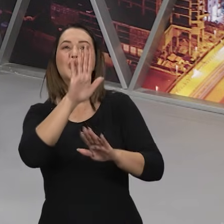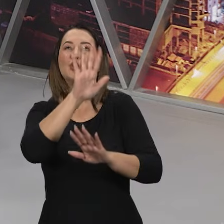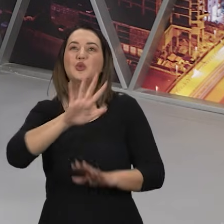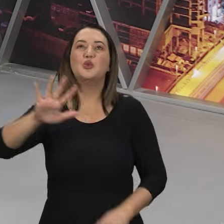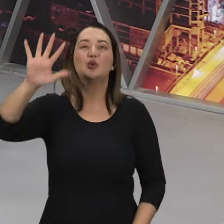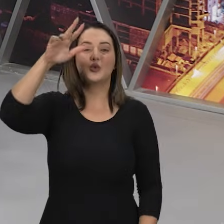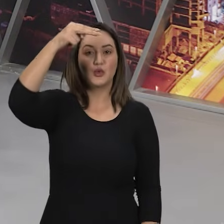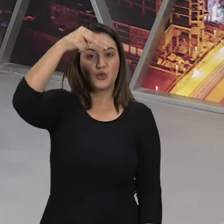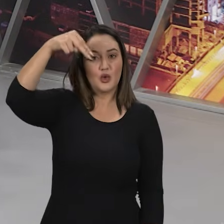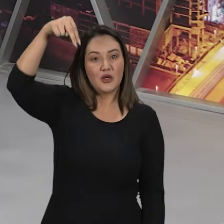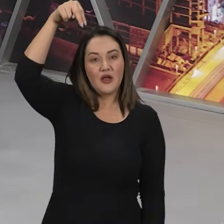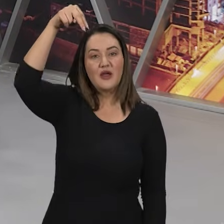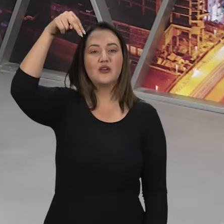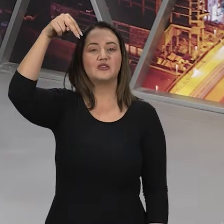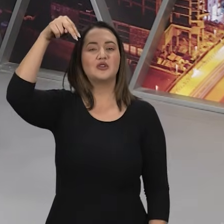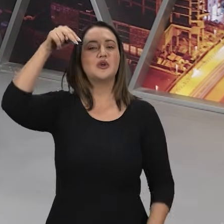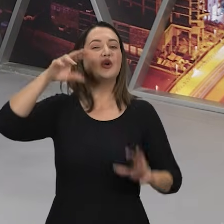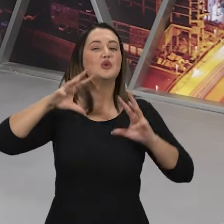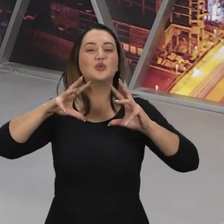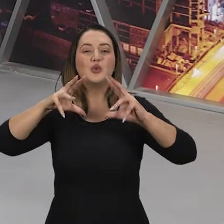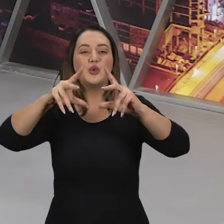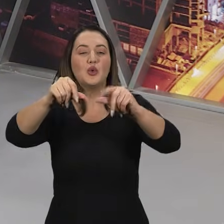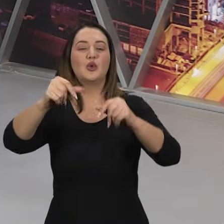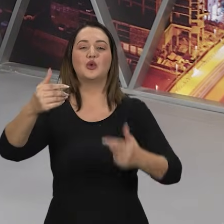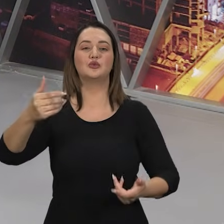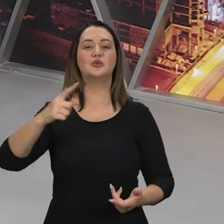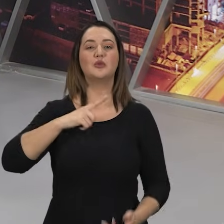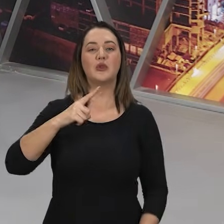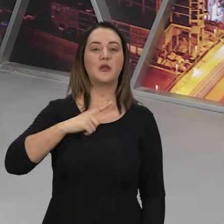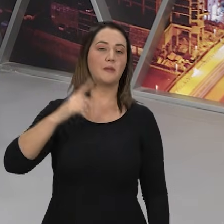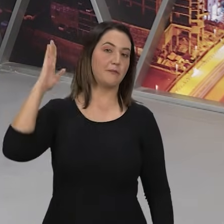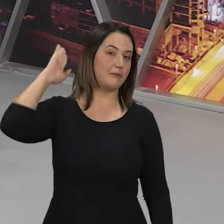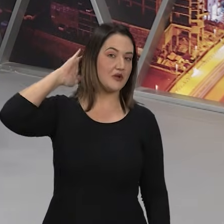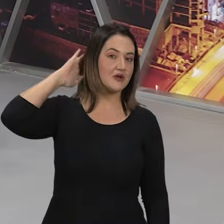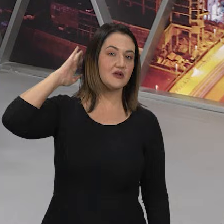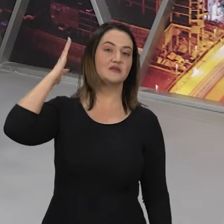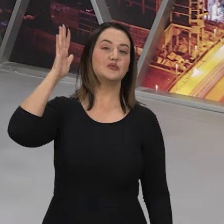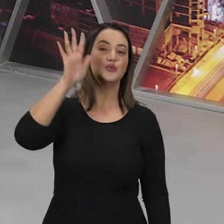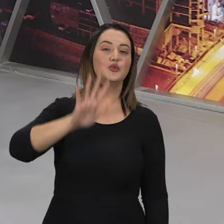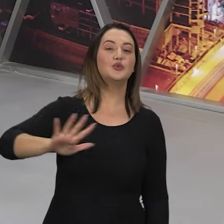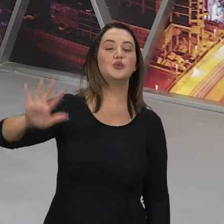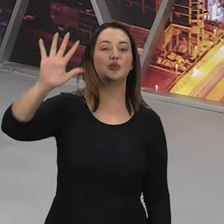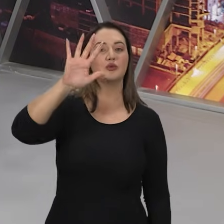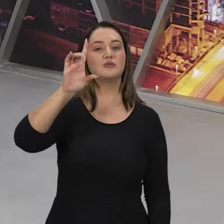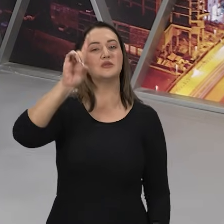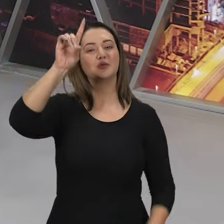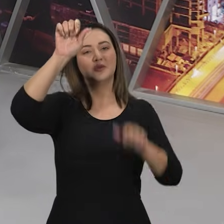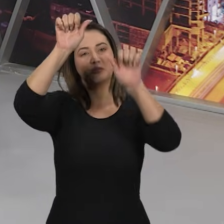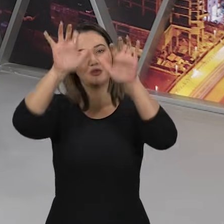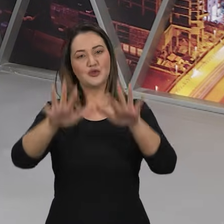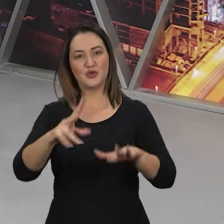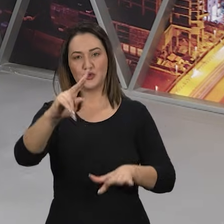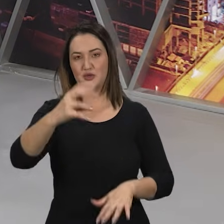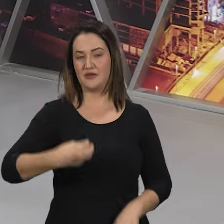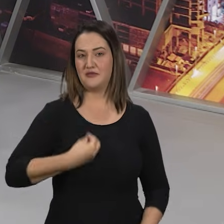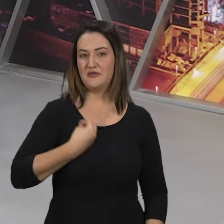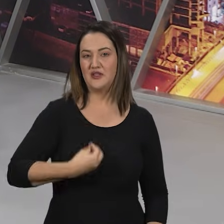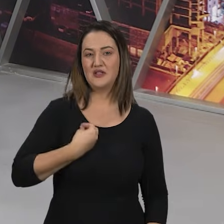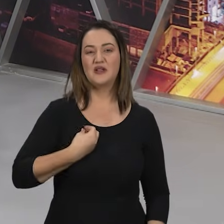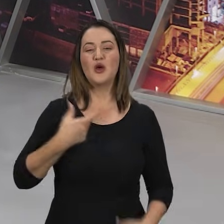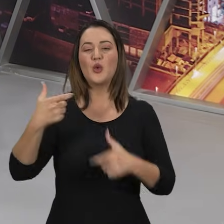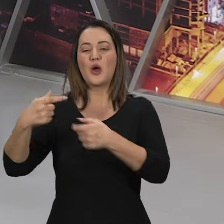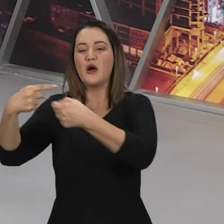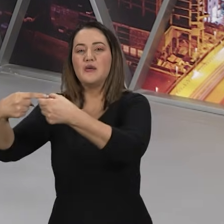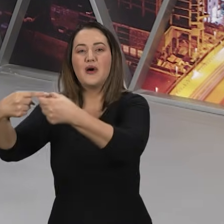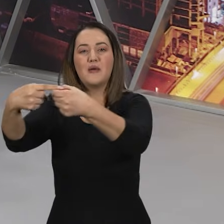região nordeste brasileira, para você de Belém do Pará, para você do estado inteiro do Pará, Deus abençoe a sua vida, para você